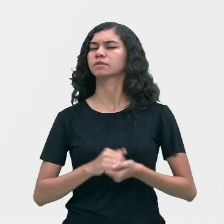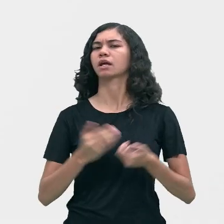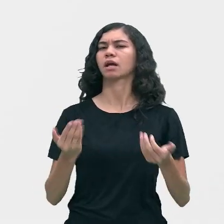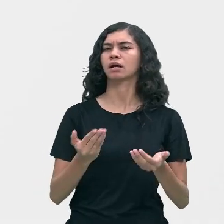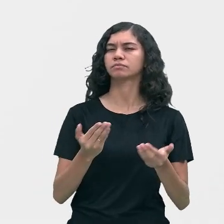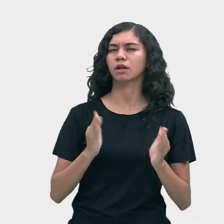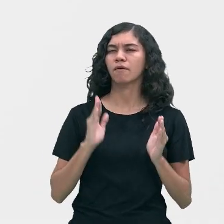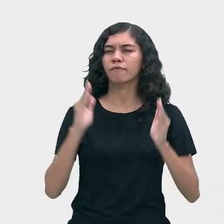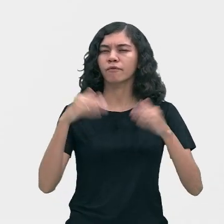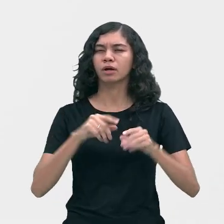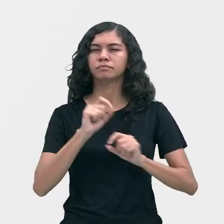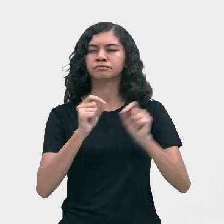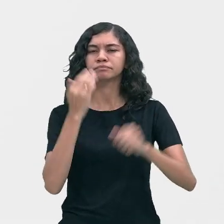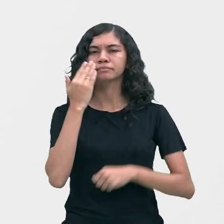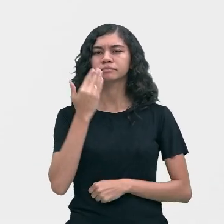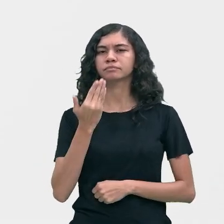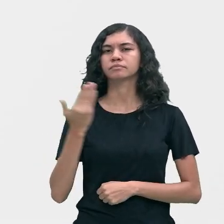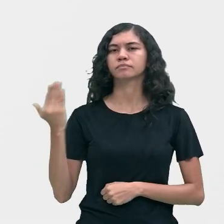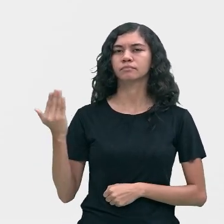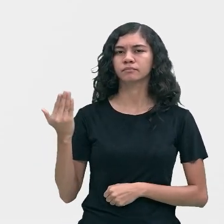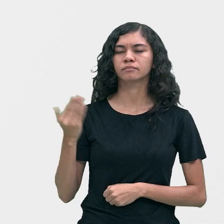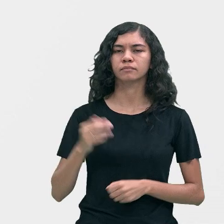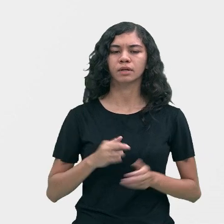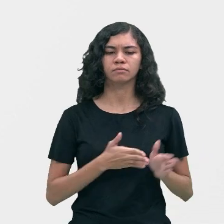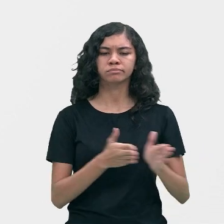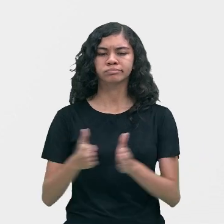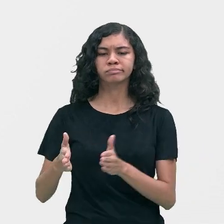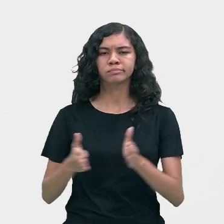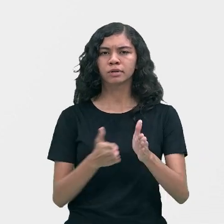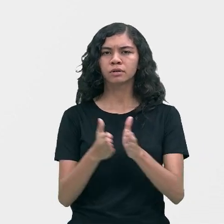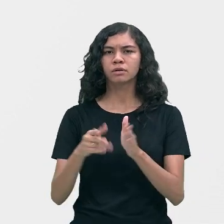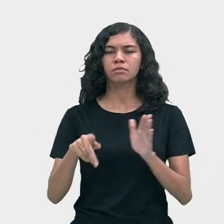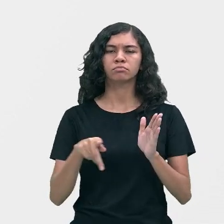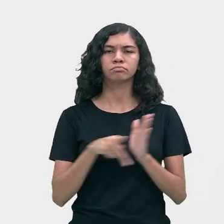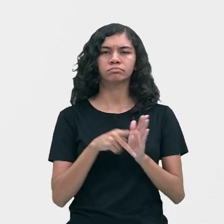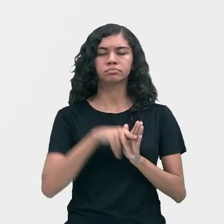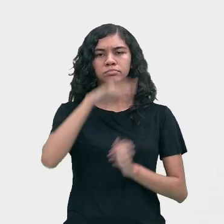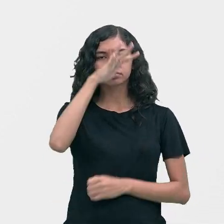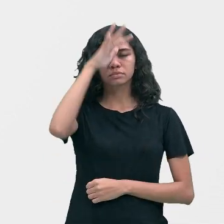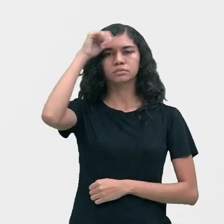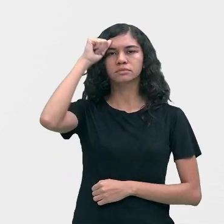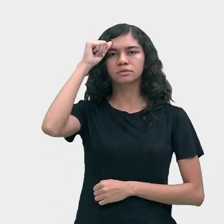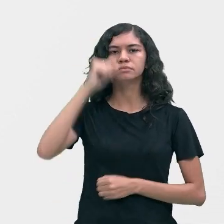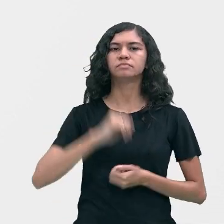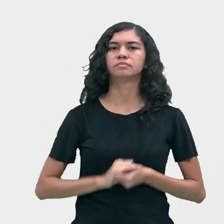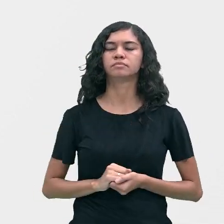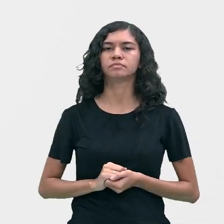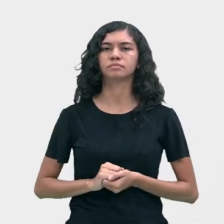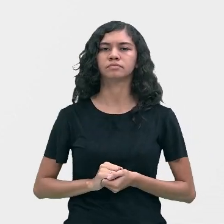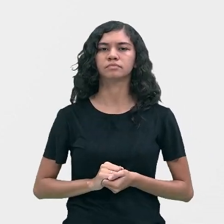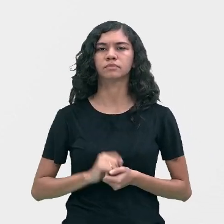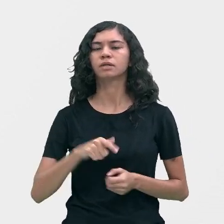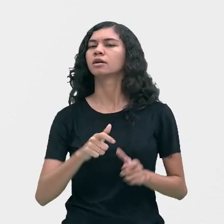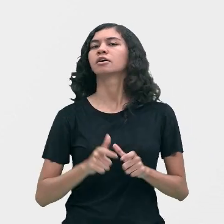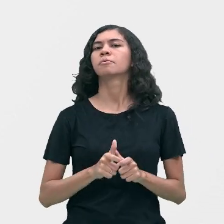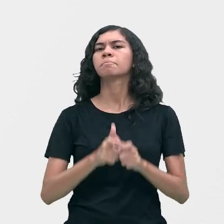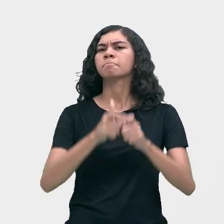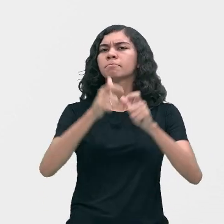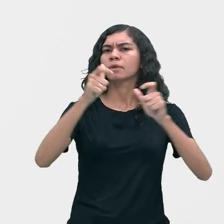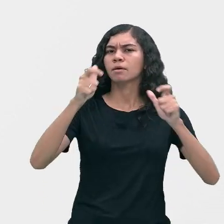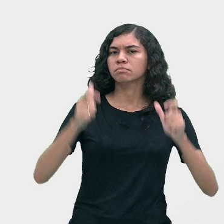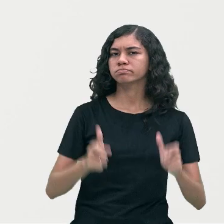amazônica. Falamos muito sobre a floresta amazônica e agora vamos falar sobre a bacia amazônica. Ela é a maior bacia hidrográfica